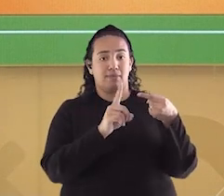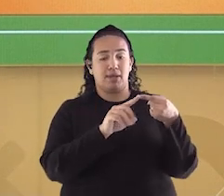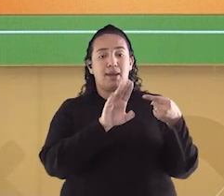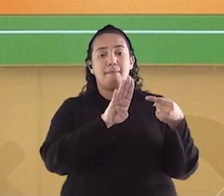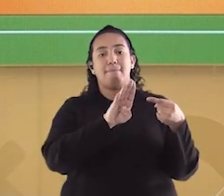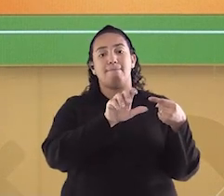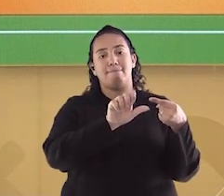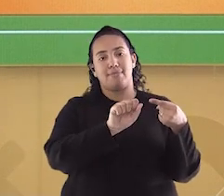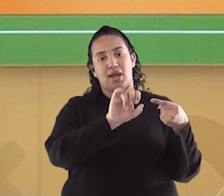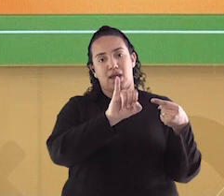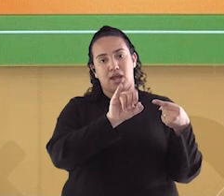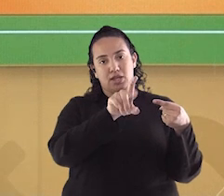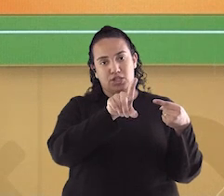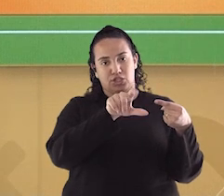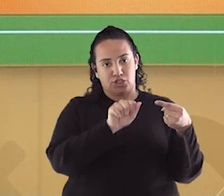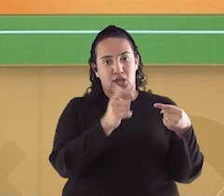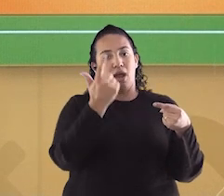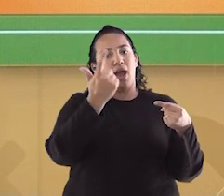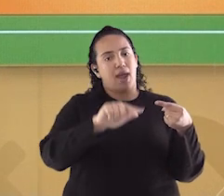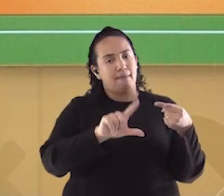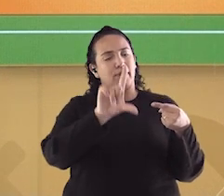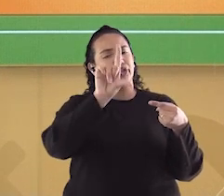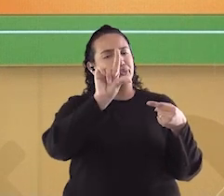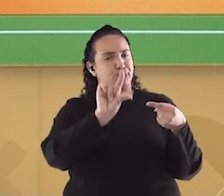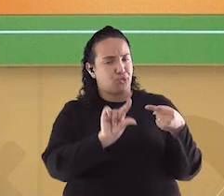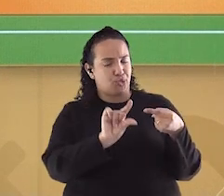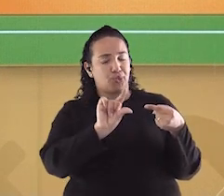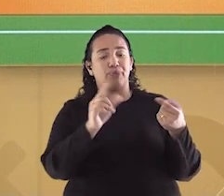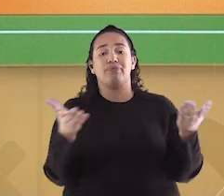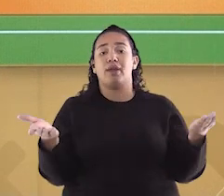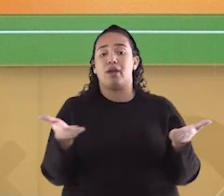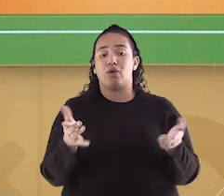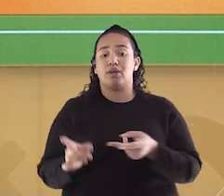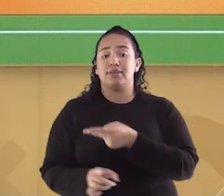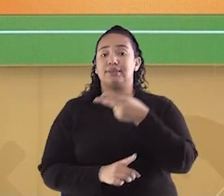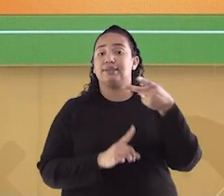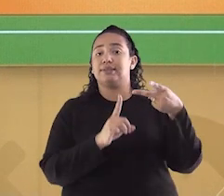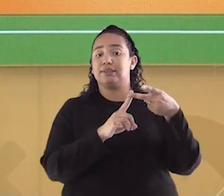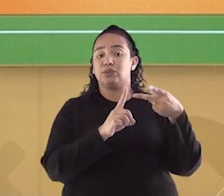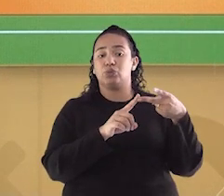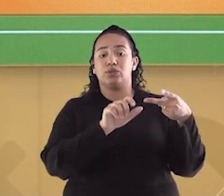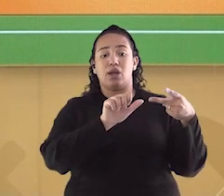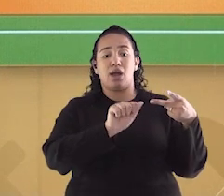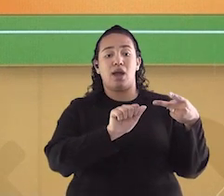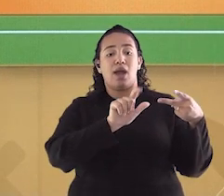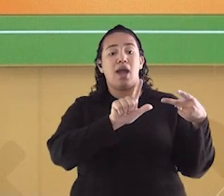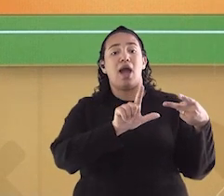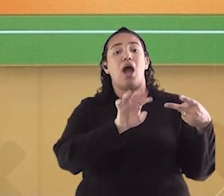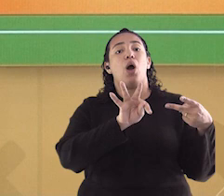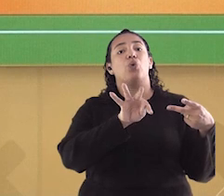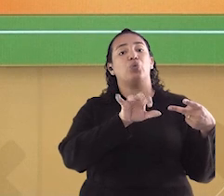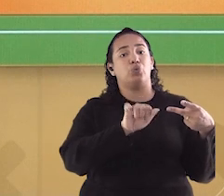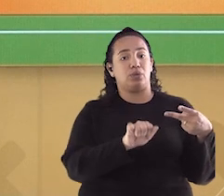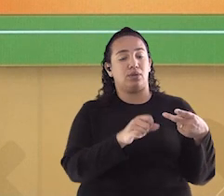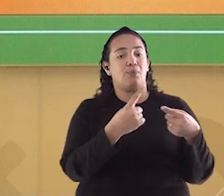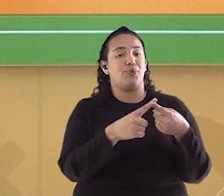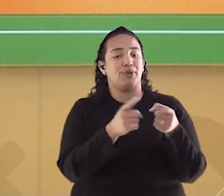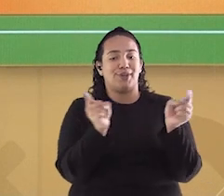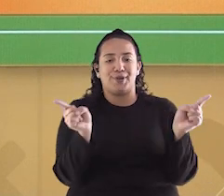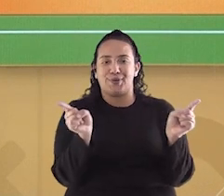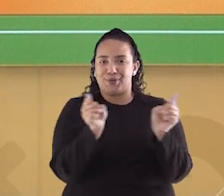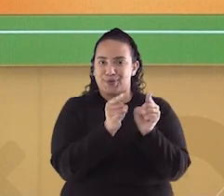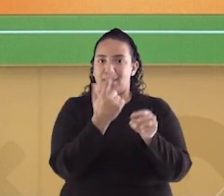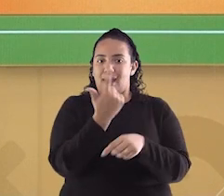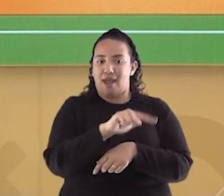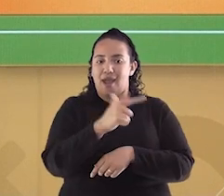baixa frequência, pois é longa e se repete poucas vezes ao longo do tempo. Já a segunda onda é uma onda de alta frequência, pois é curta